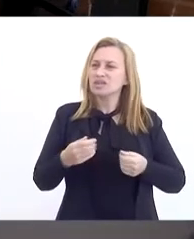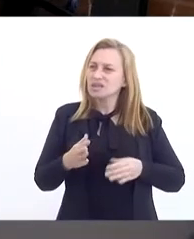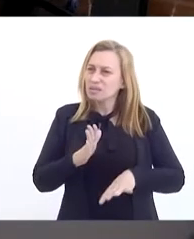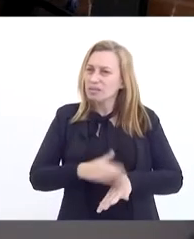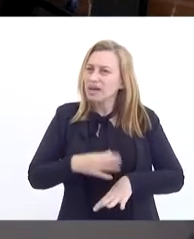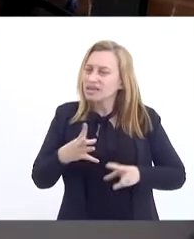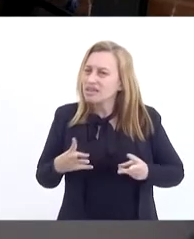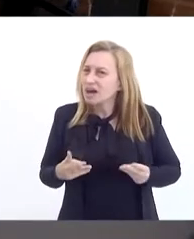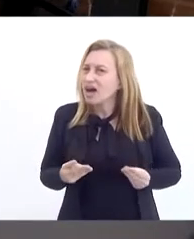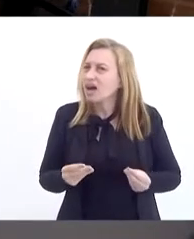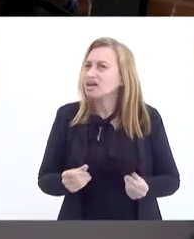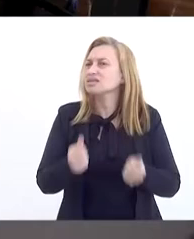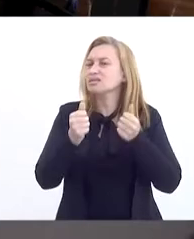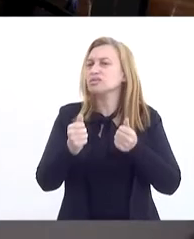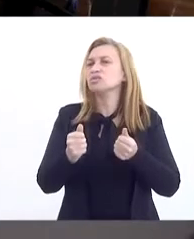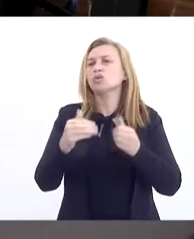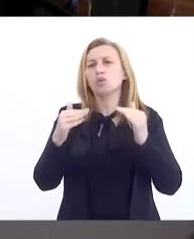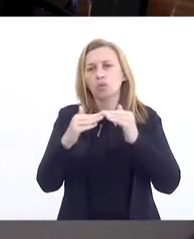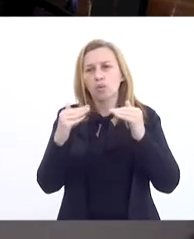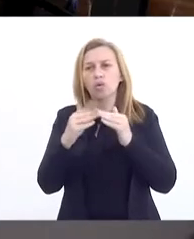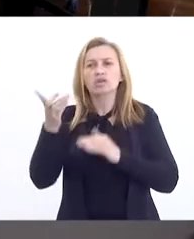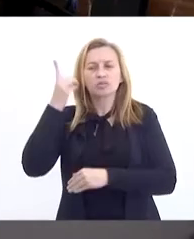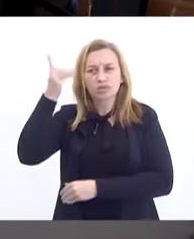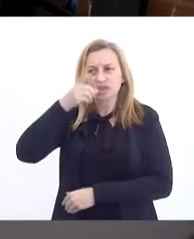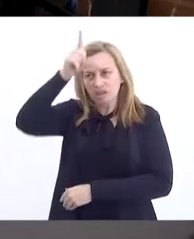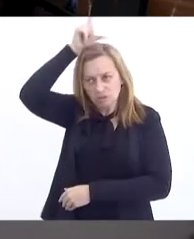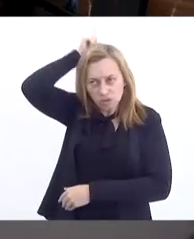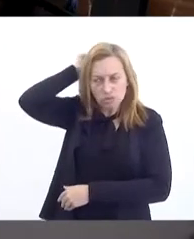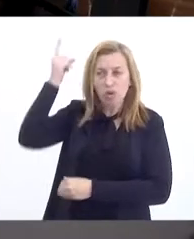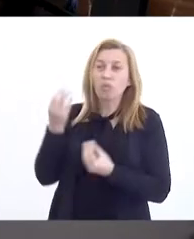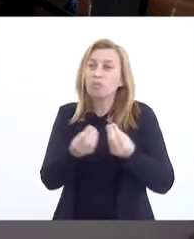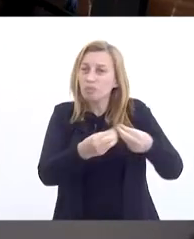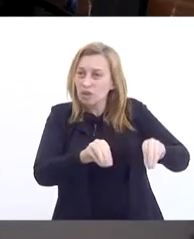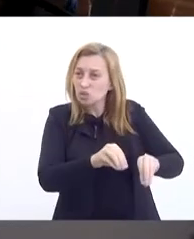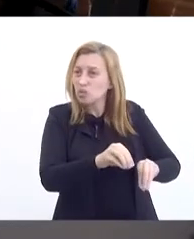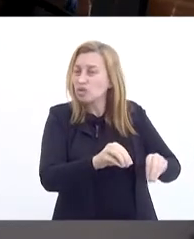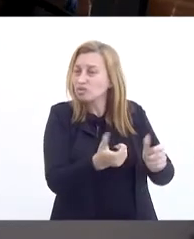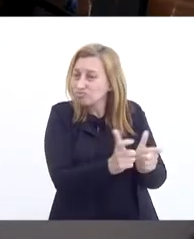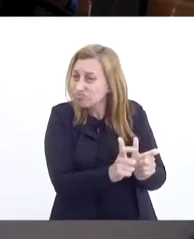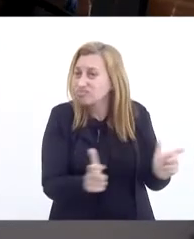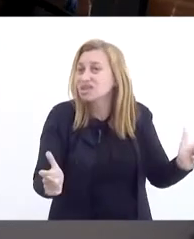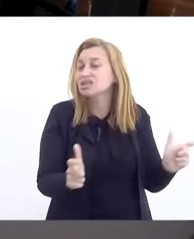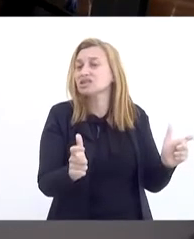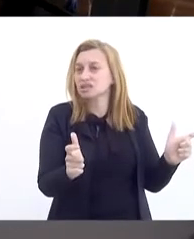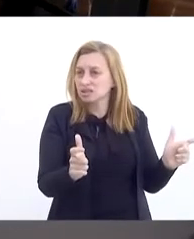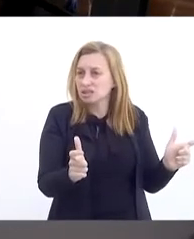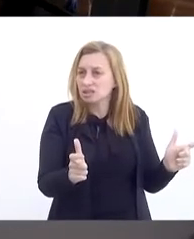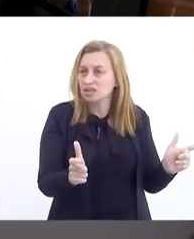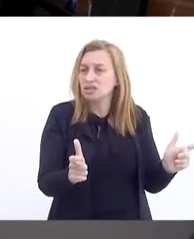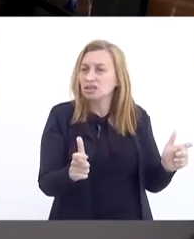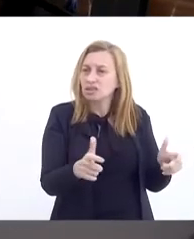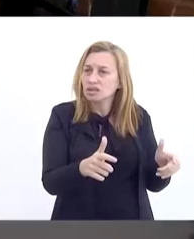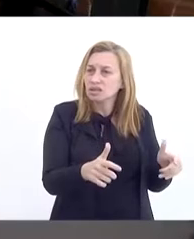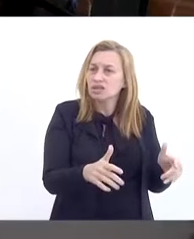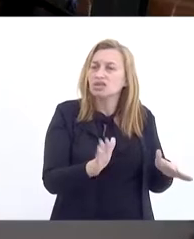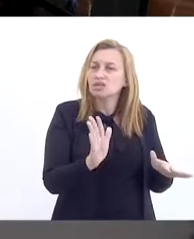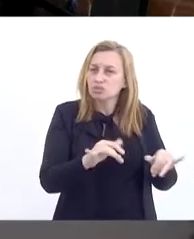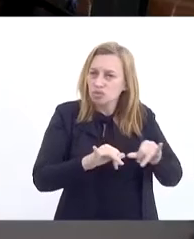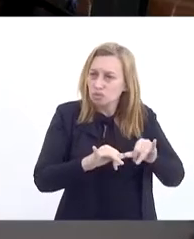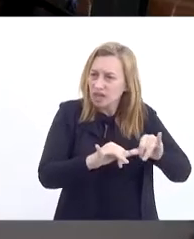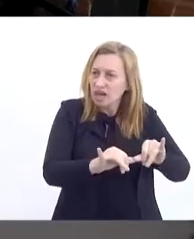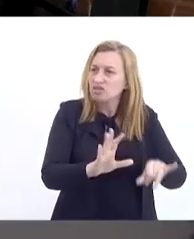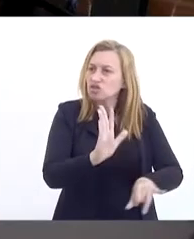acessibilidade, concordo com o deputado Luiz Paulo que, em primeiro lugar, isso gera um prejuízo tamanho para os mercados já